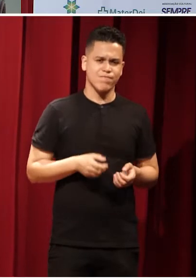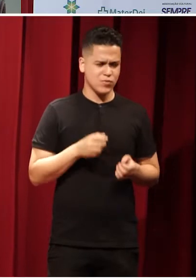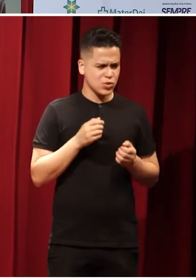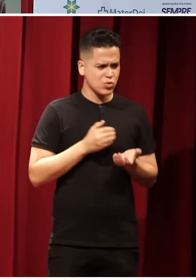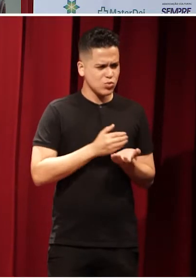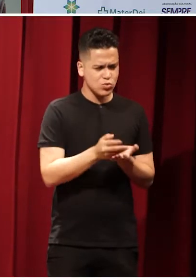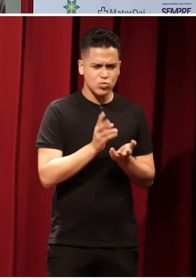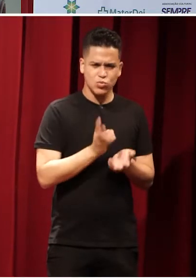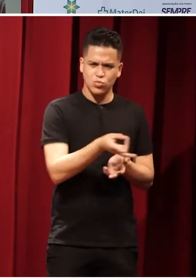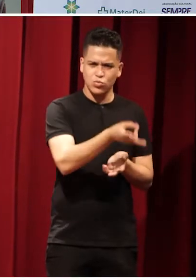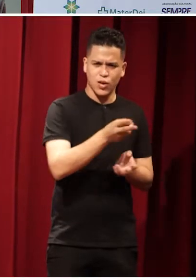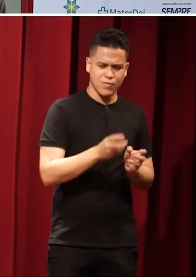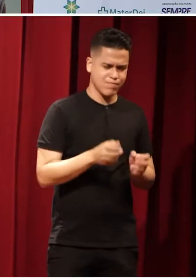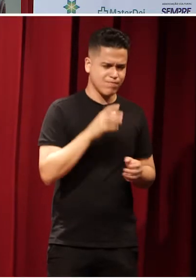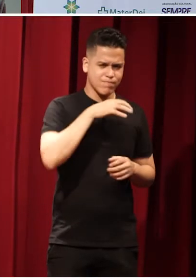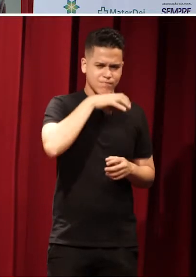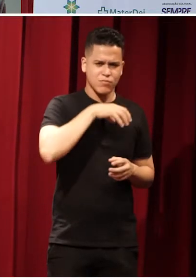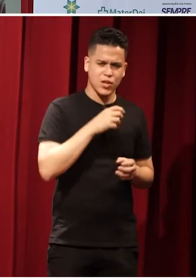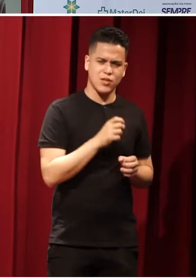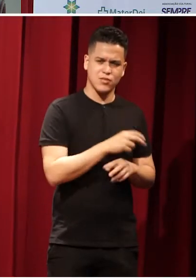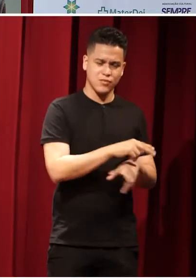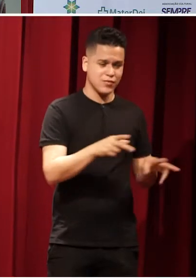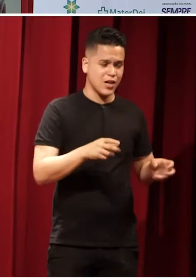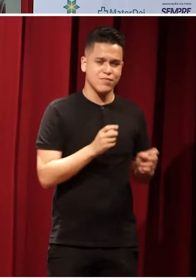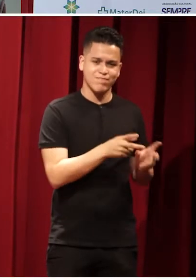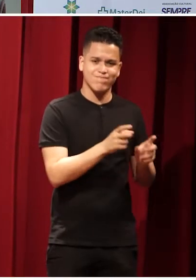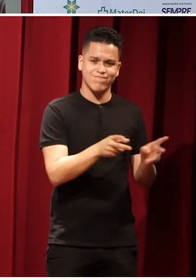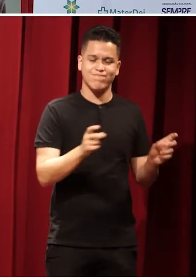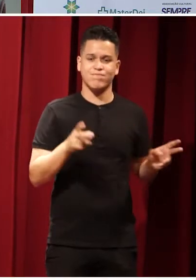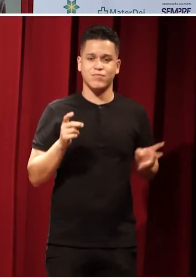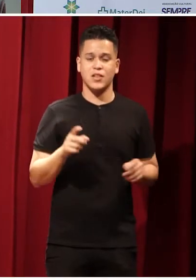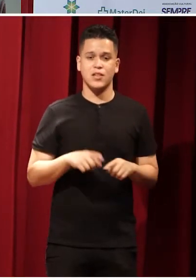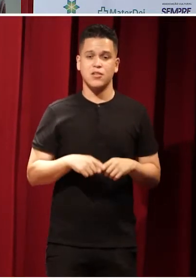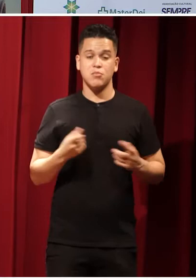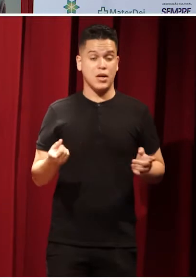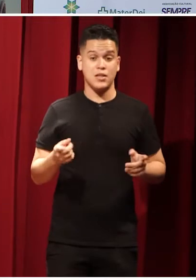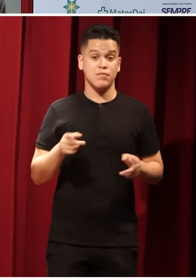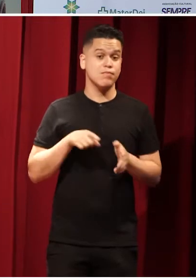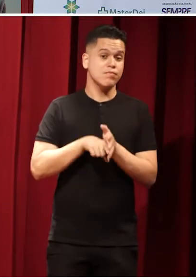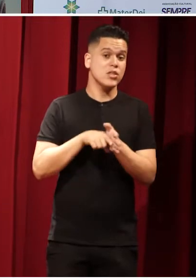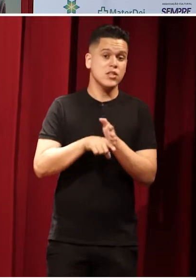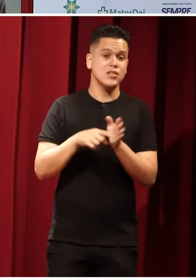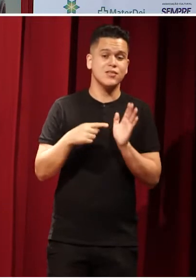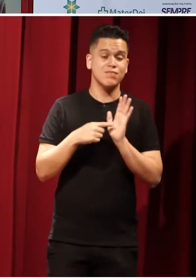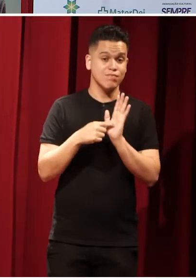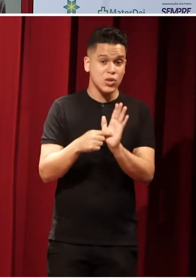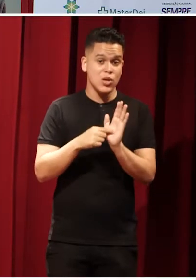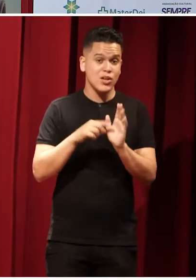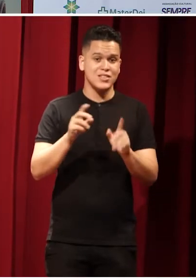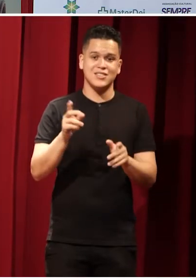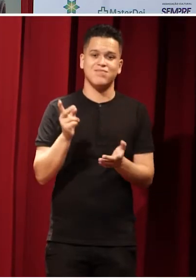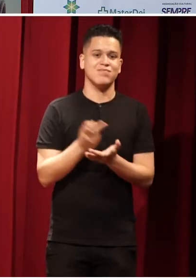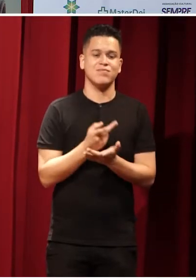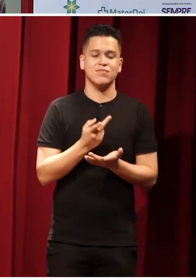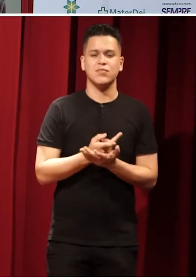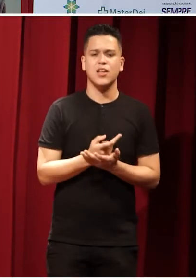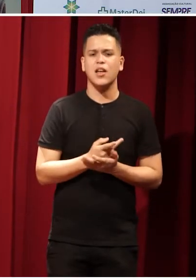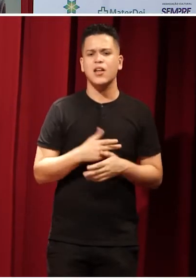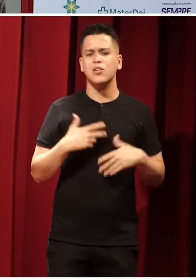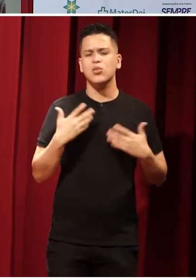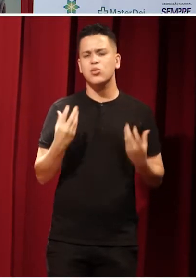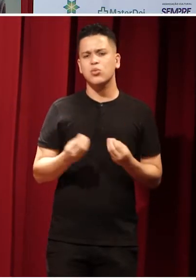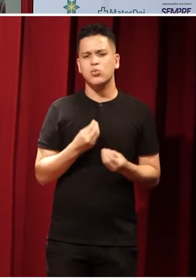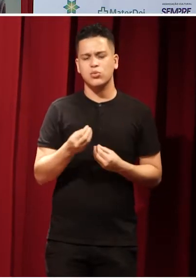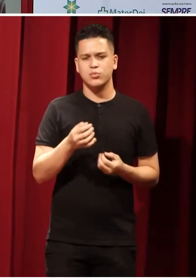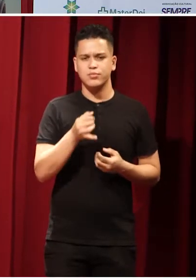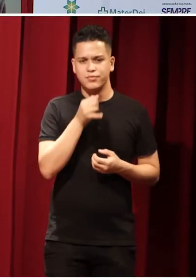E as evidências mostram que isso absolutamente não é verdade. Quais são essas